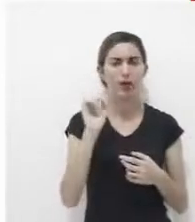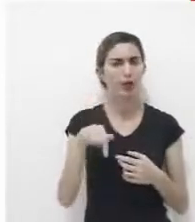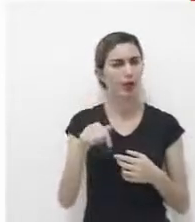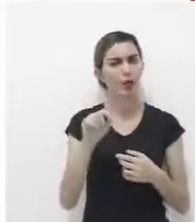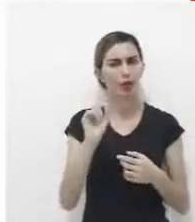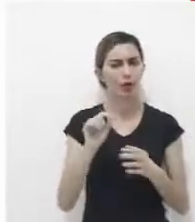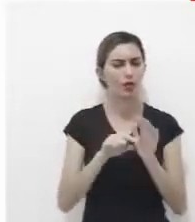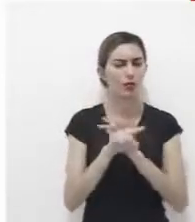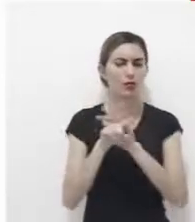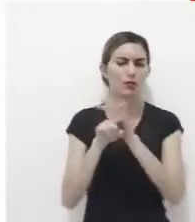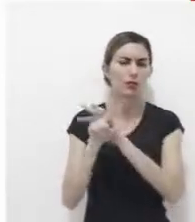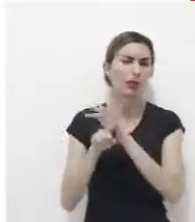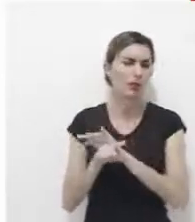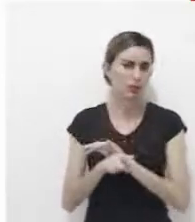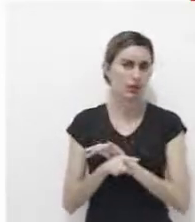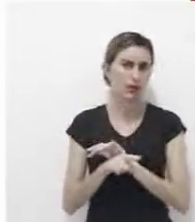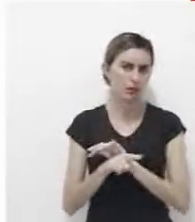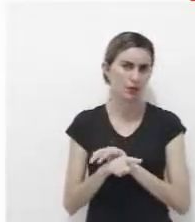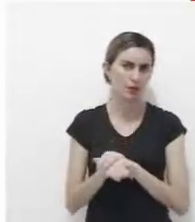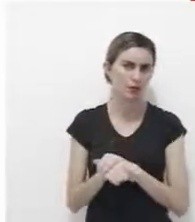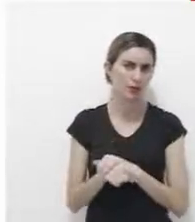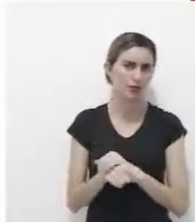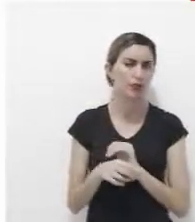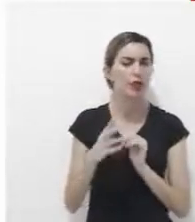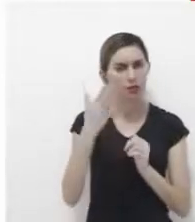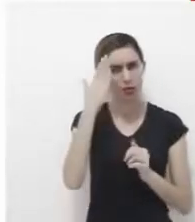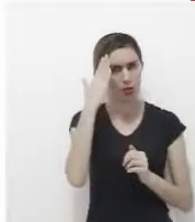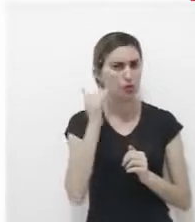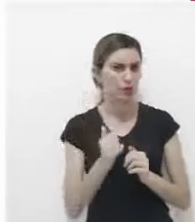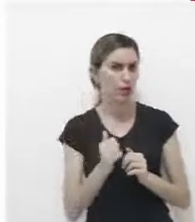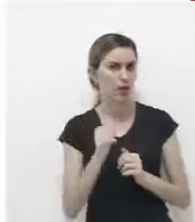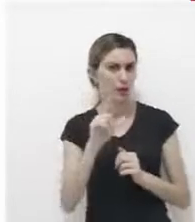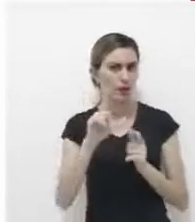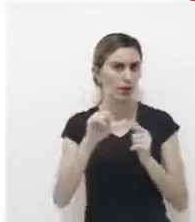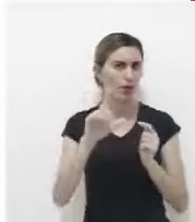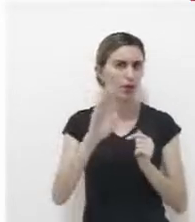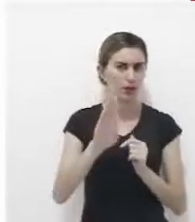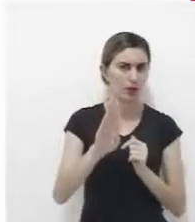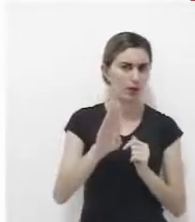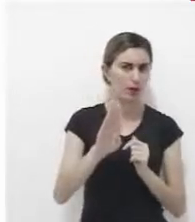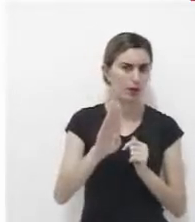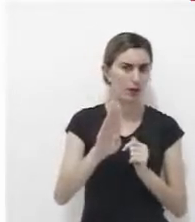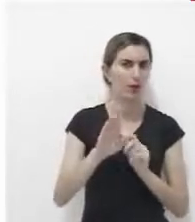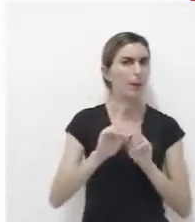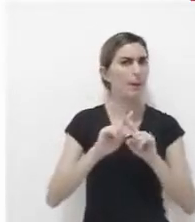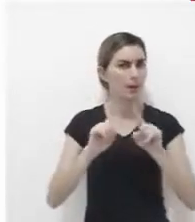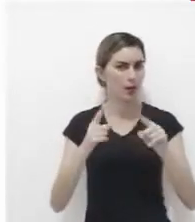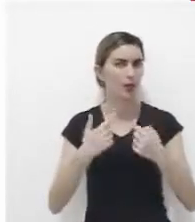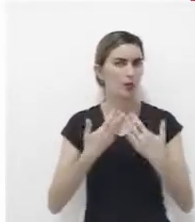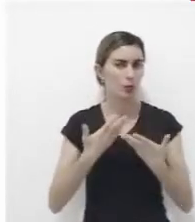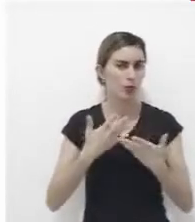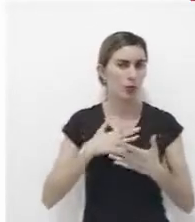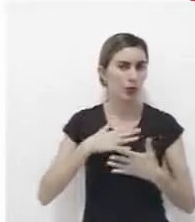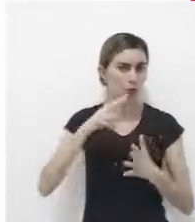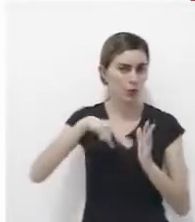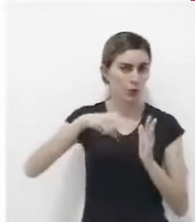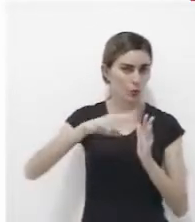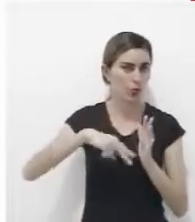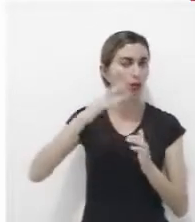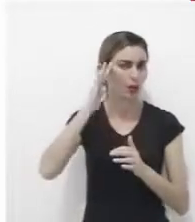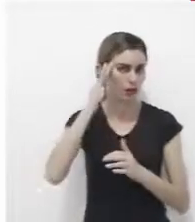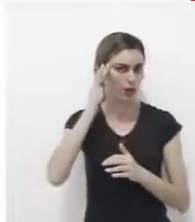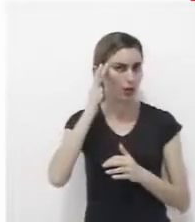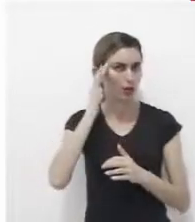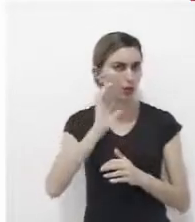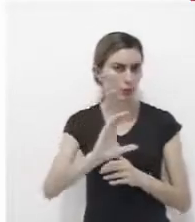a ideia aqui, então, é analisarmos a questão. Então, mesmo a gente já sabendo que é a letra B, eu gostaria de ler calmamente